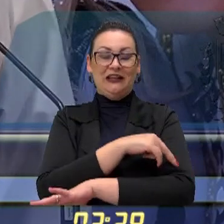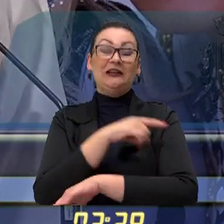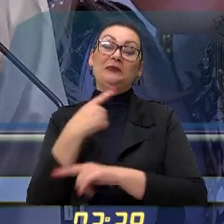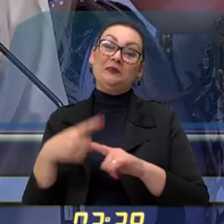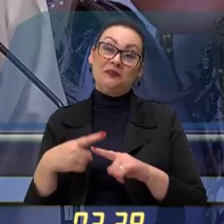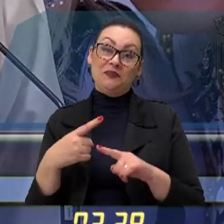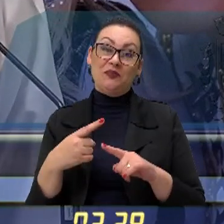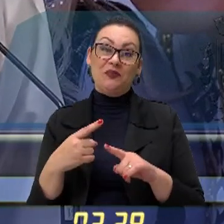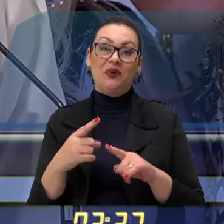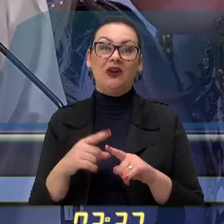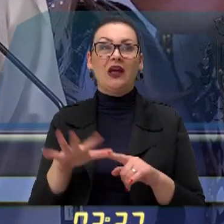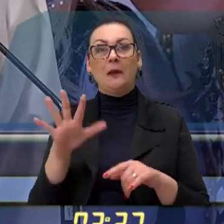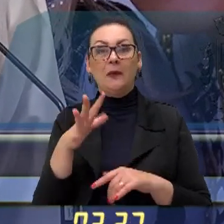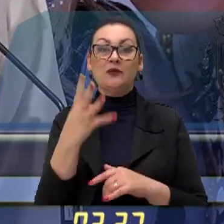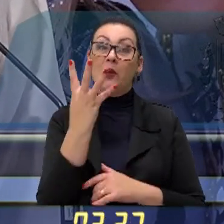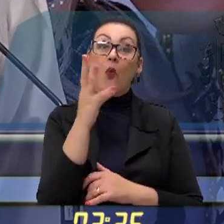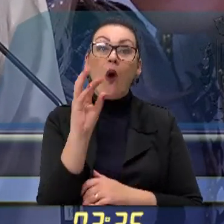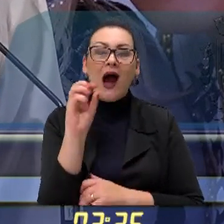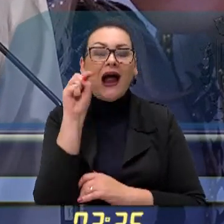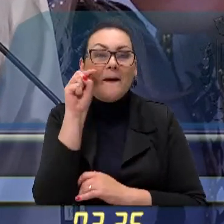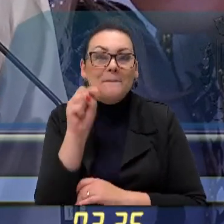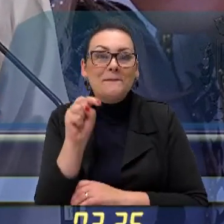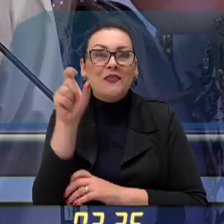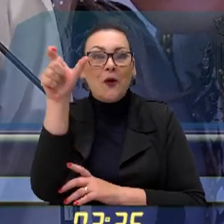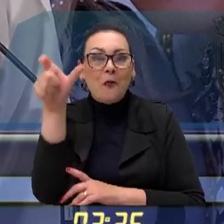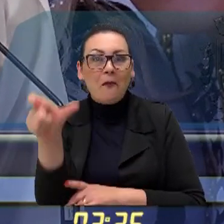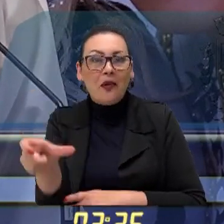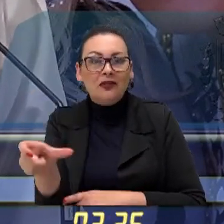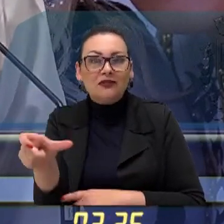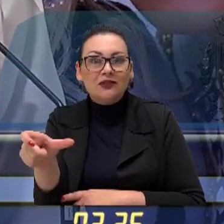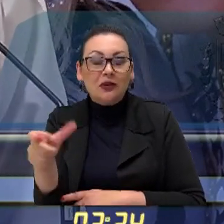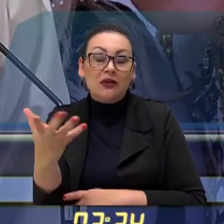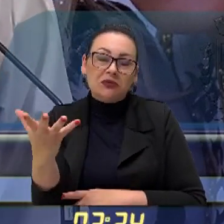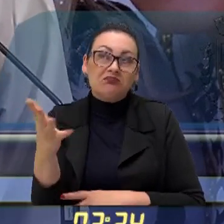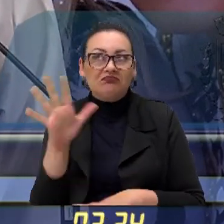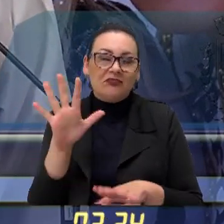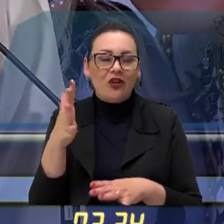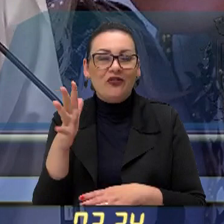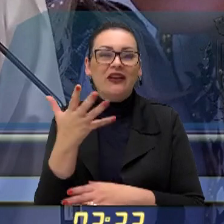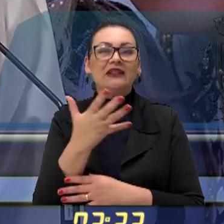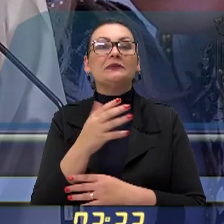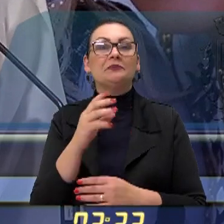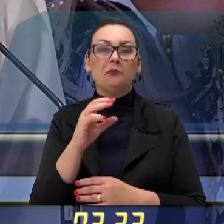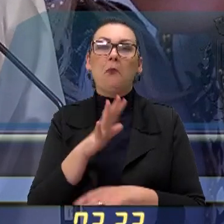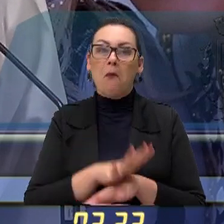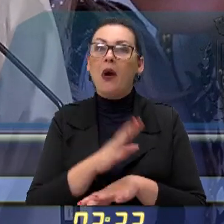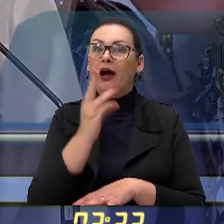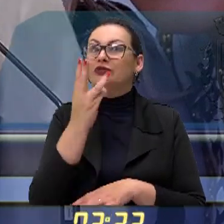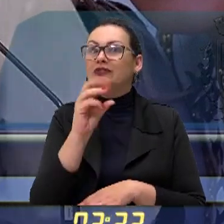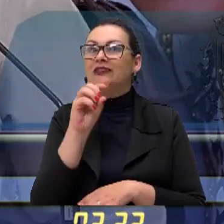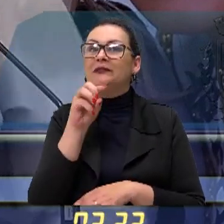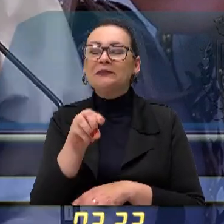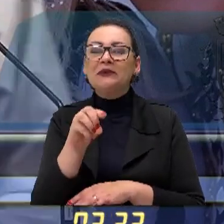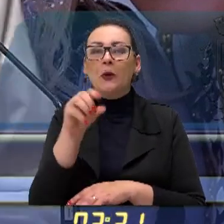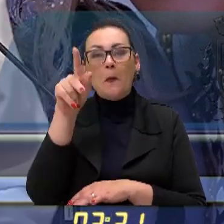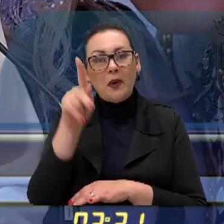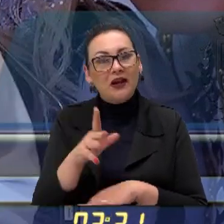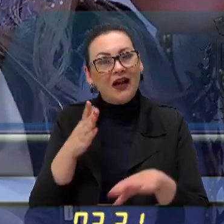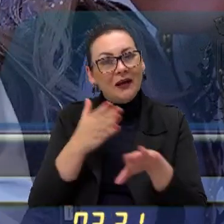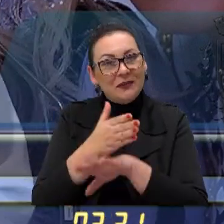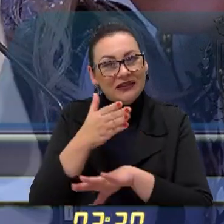avaliação, em torno de 40 mil pessoas. Talvez não tenha sido tudo isso, mas certamente mais de 30 mil pessoas